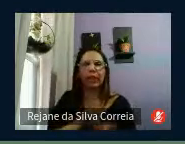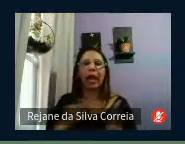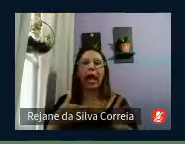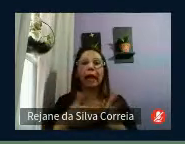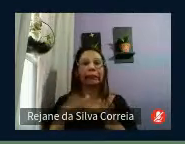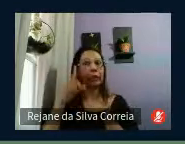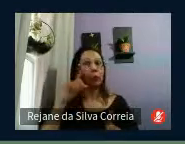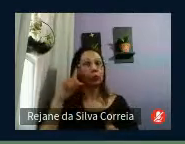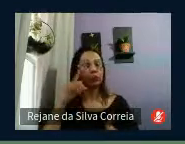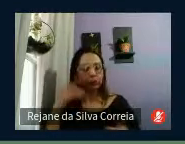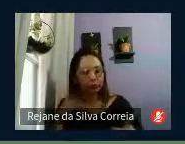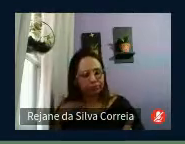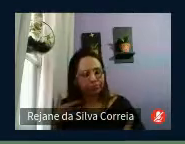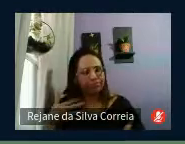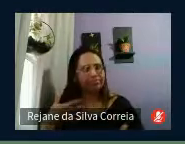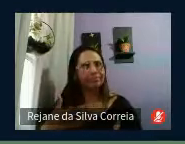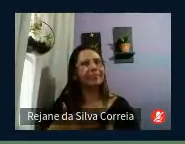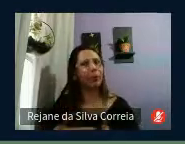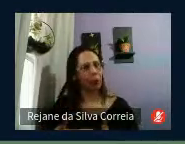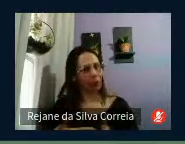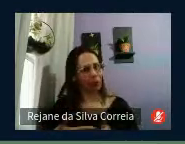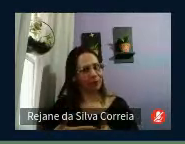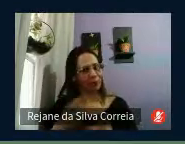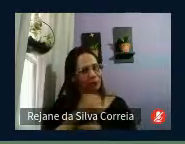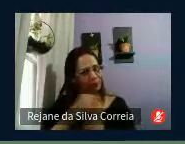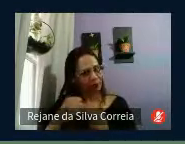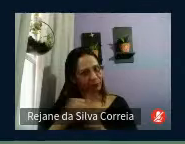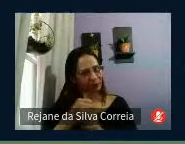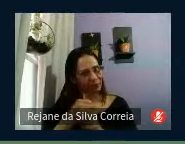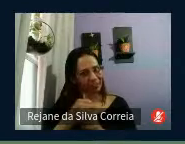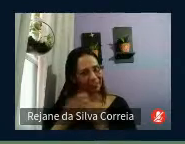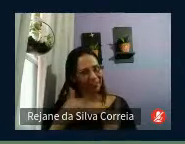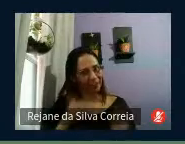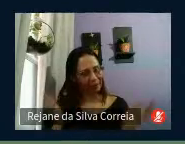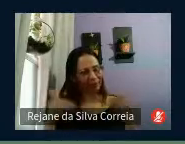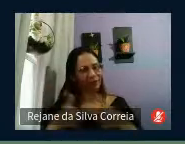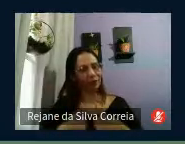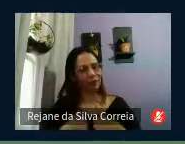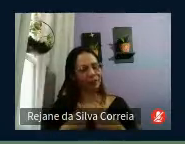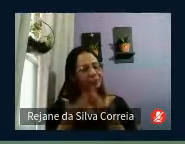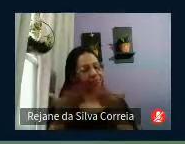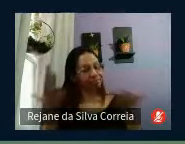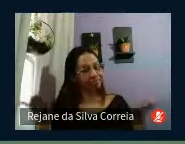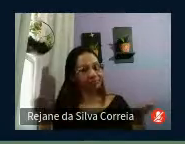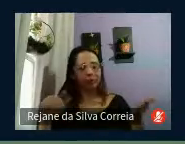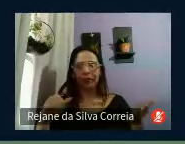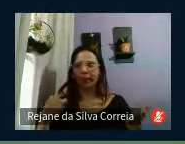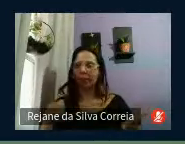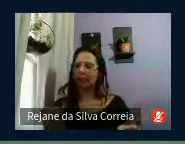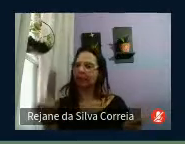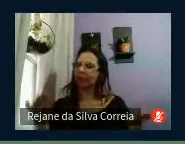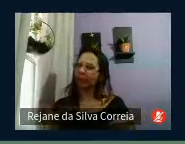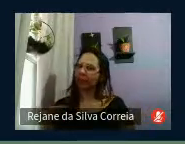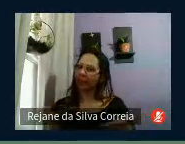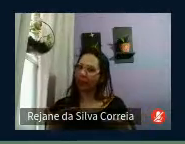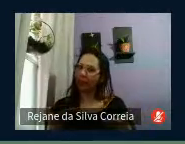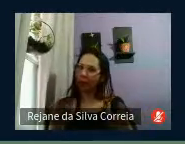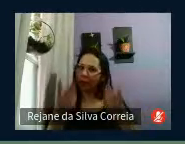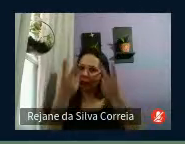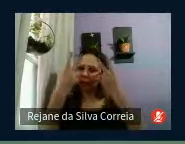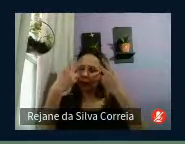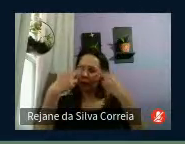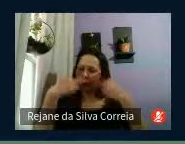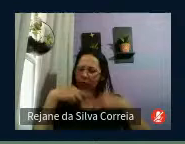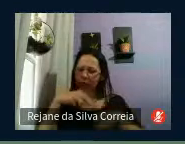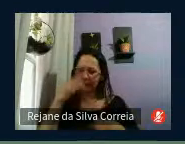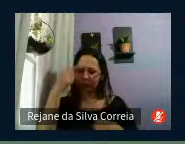já inserido na sociedade, reinserido na sociedade como autista. Então aproveitem esse momento para olhar para dentro de você, de